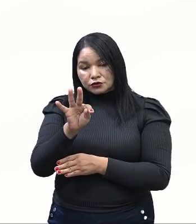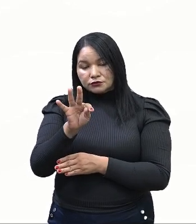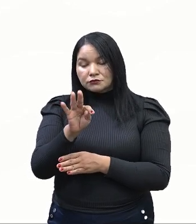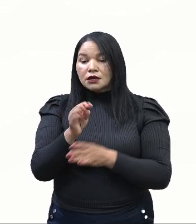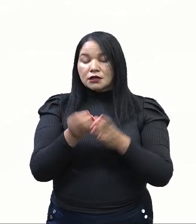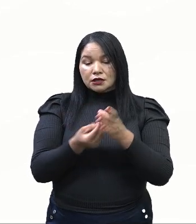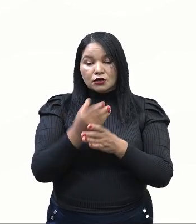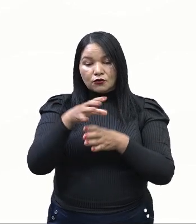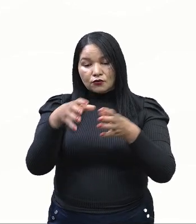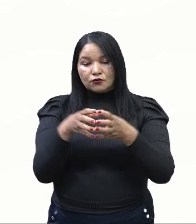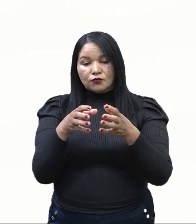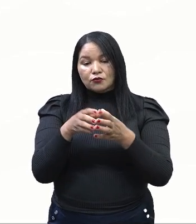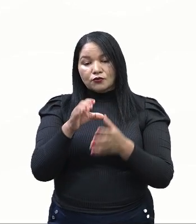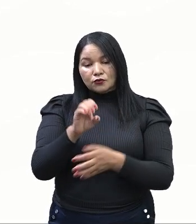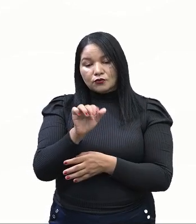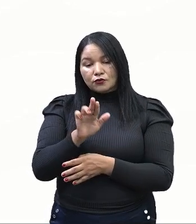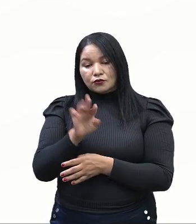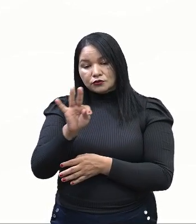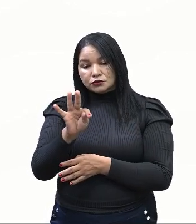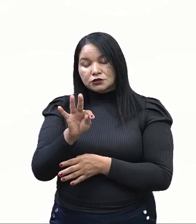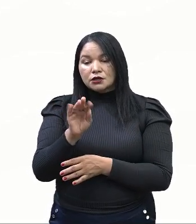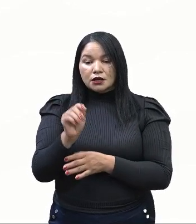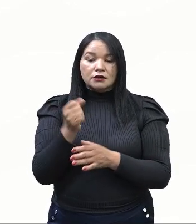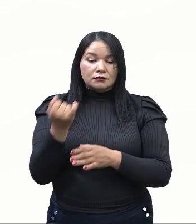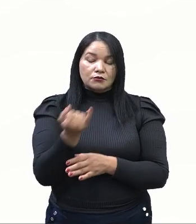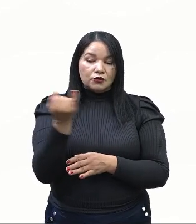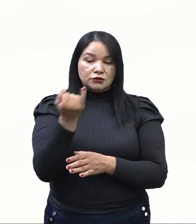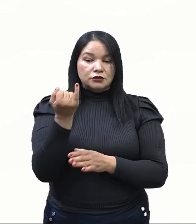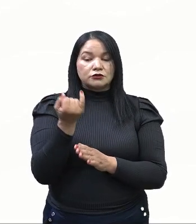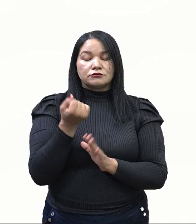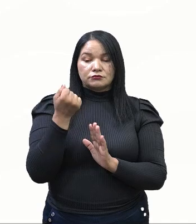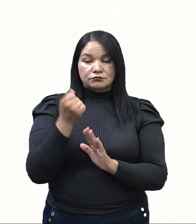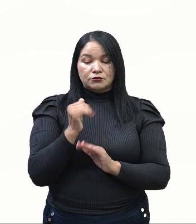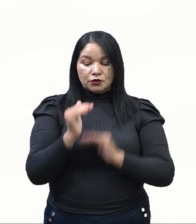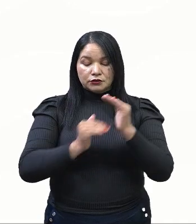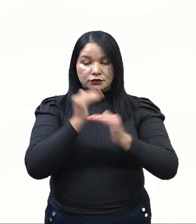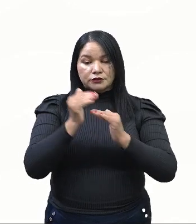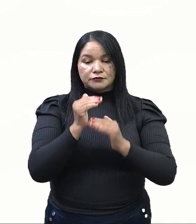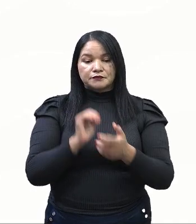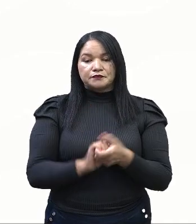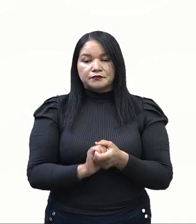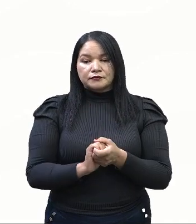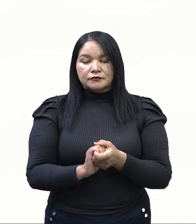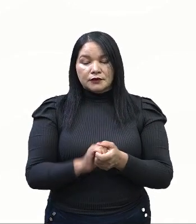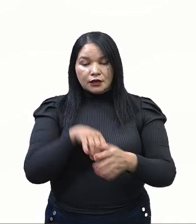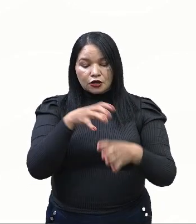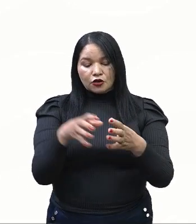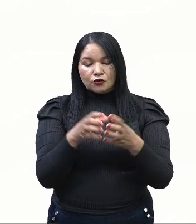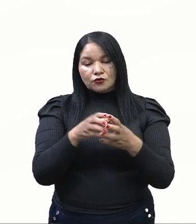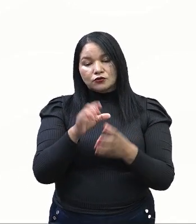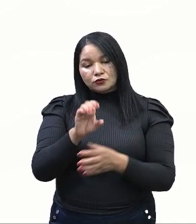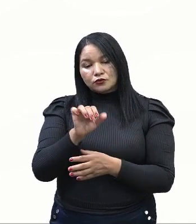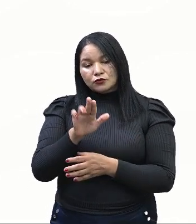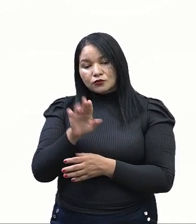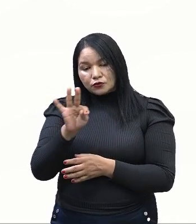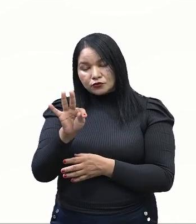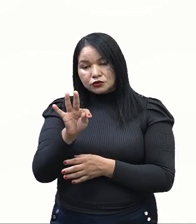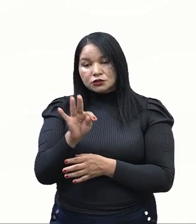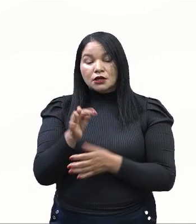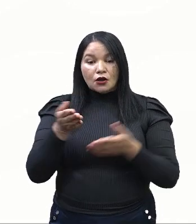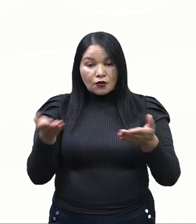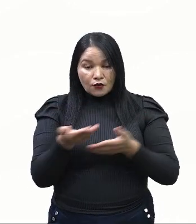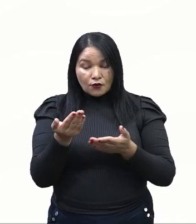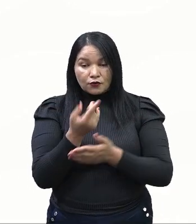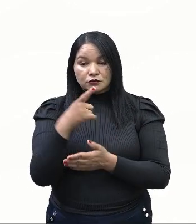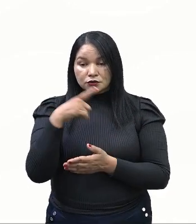foi um marco importante nesse processo. A Central Única é um órgão que está ativo até hoje, e